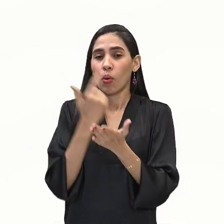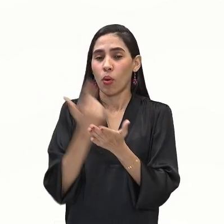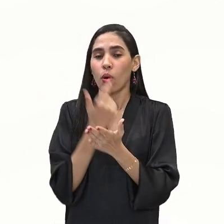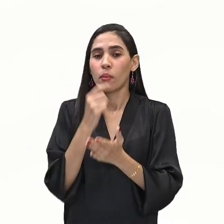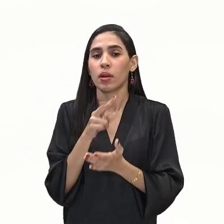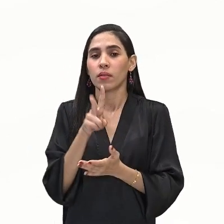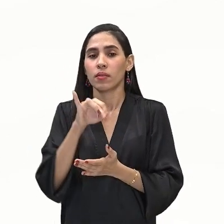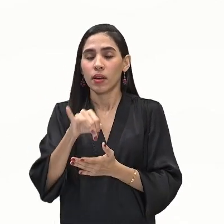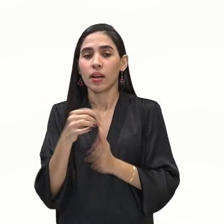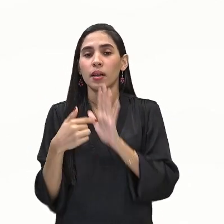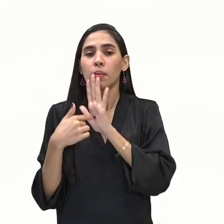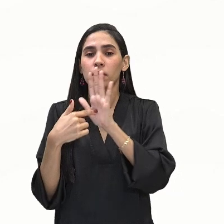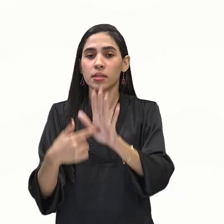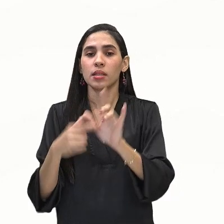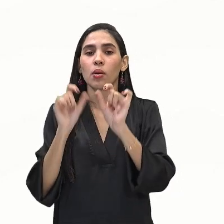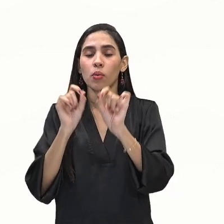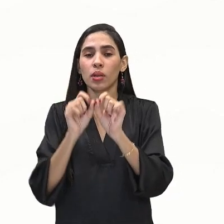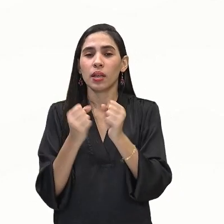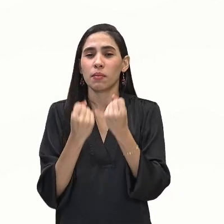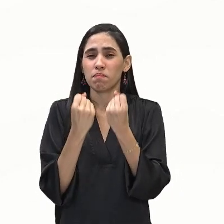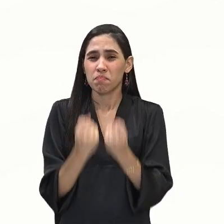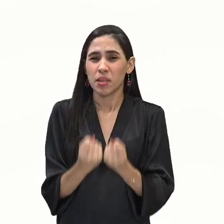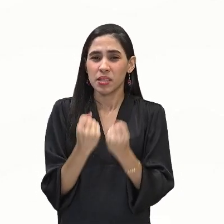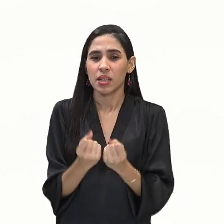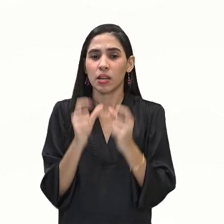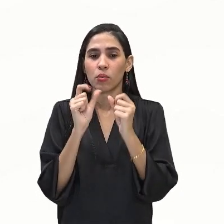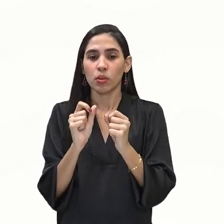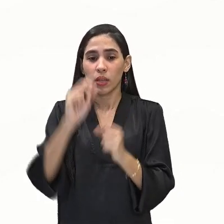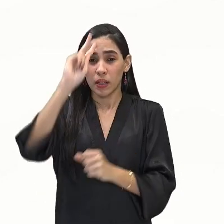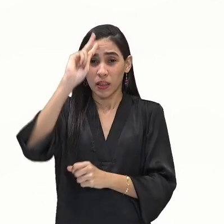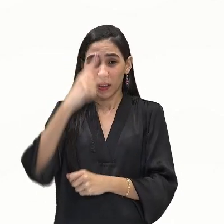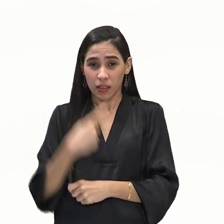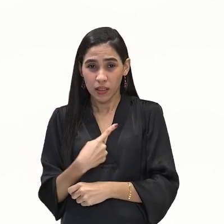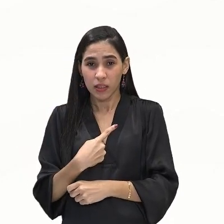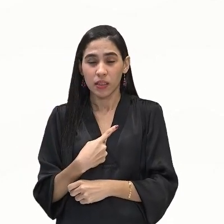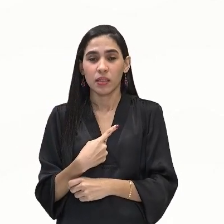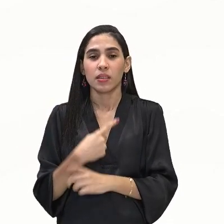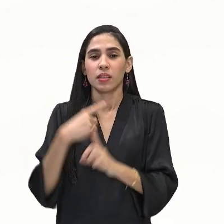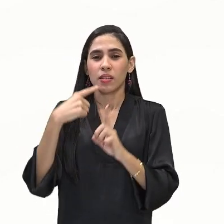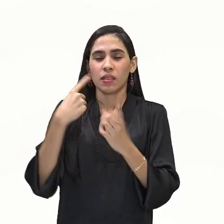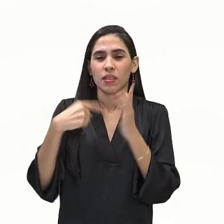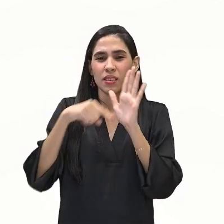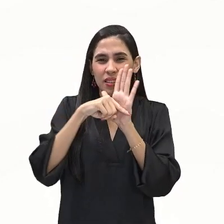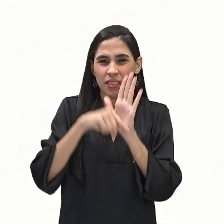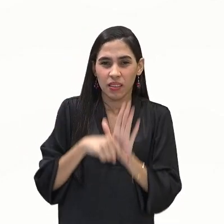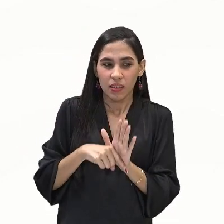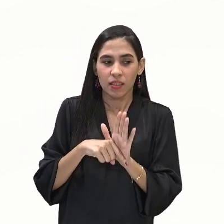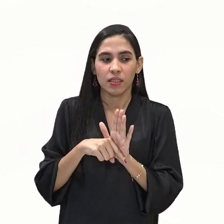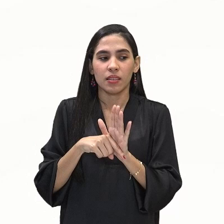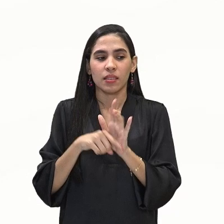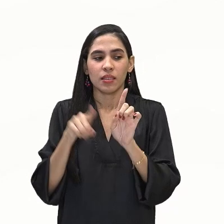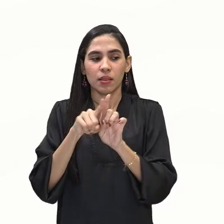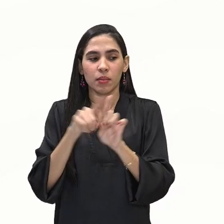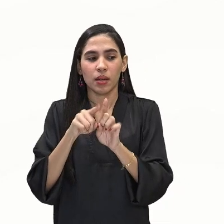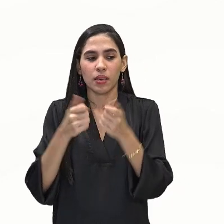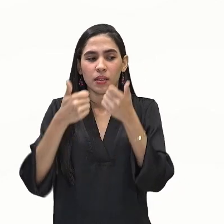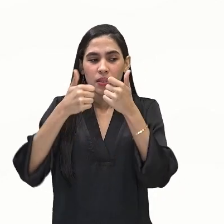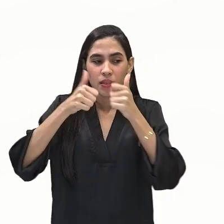uma imensa carga de egocentrismo, negativismo,